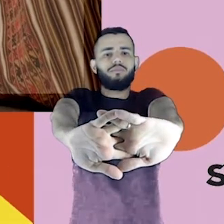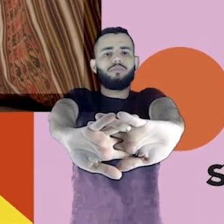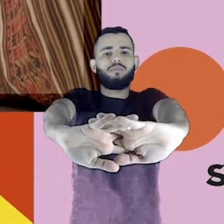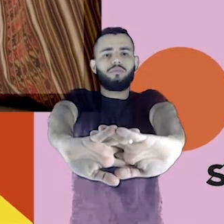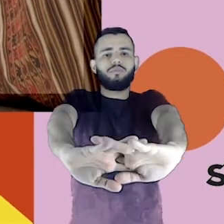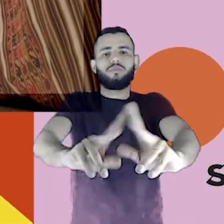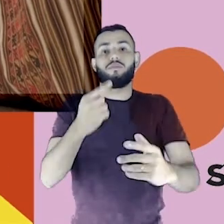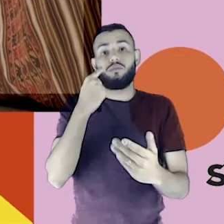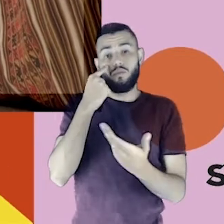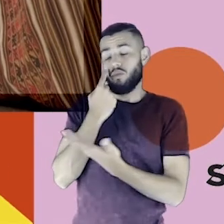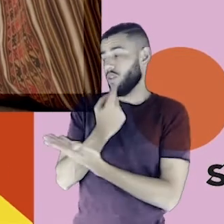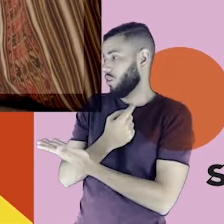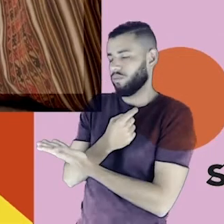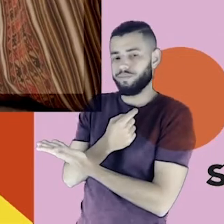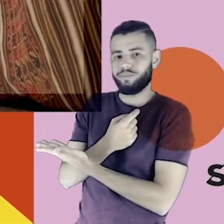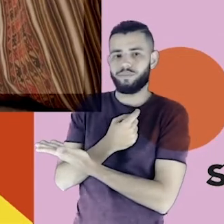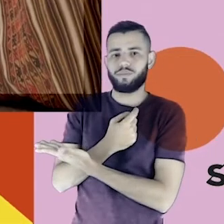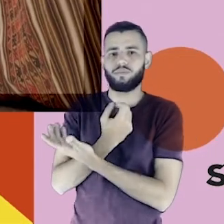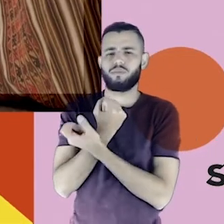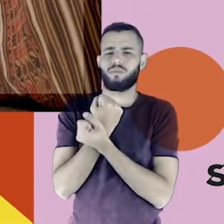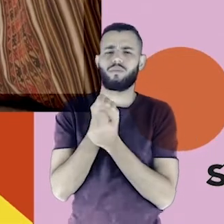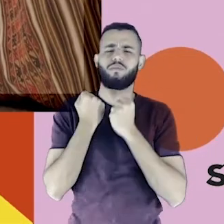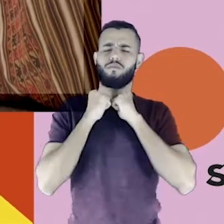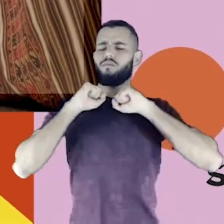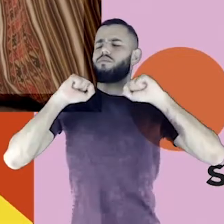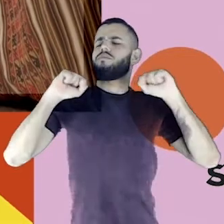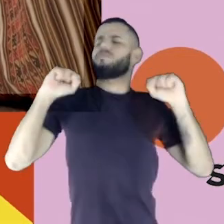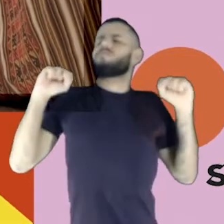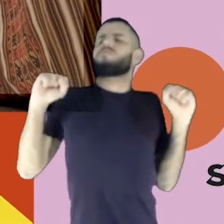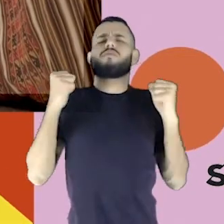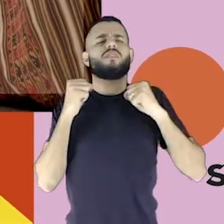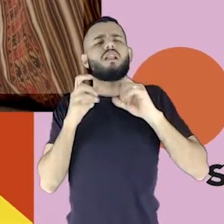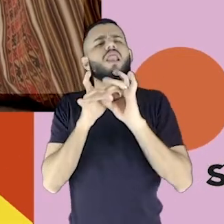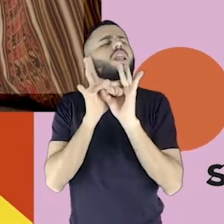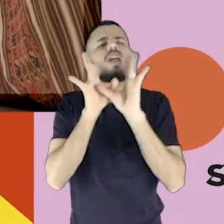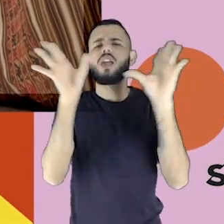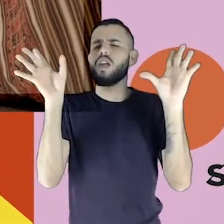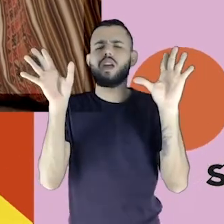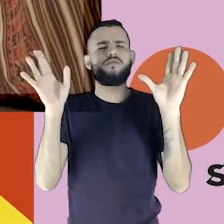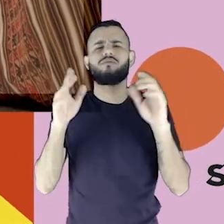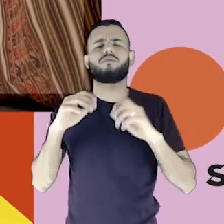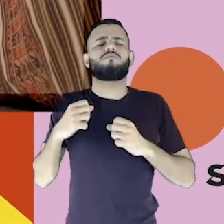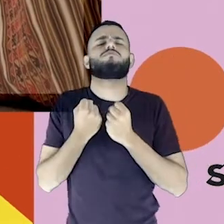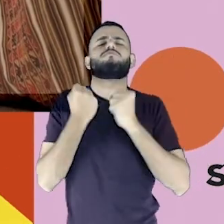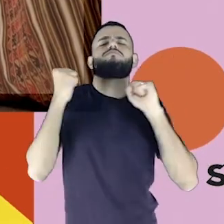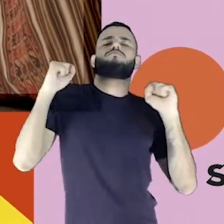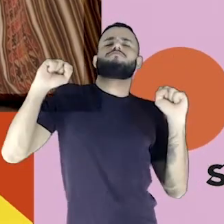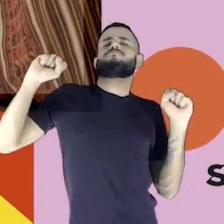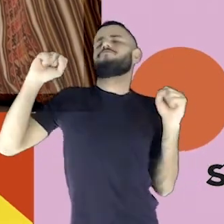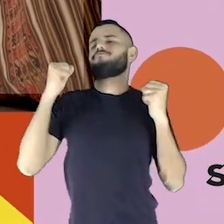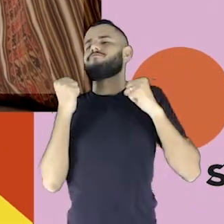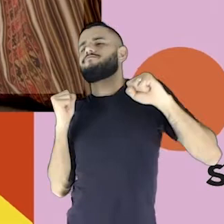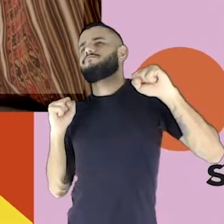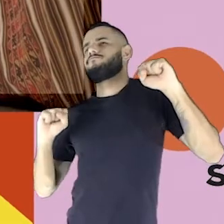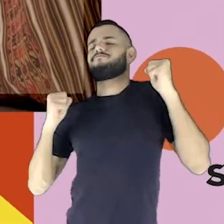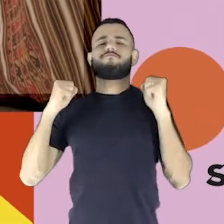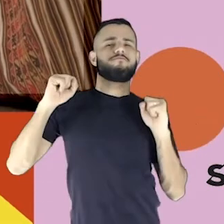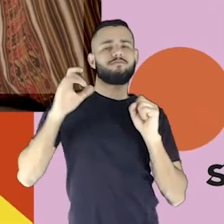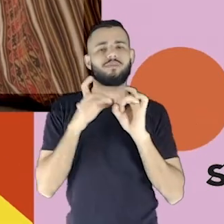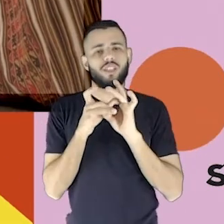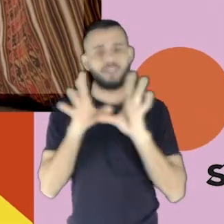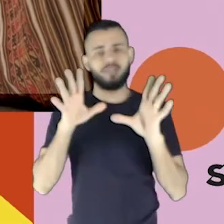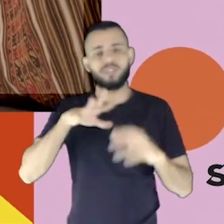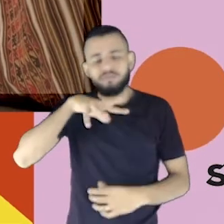Inspira, cresce. Espreguiça, faz os movimentos que você quiser. Acorda. Enche